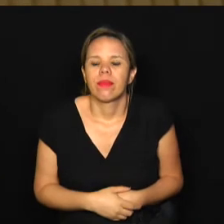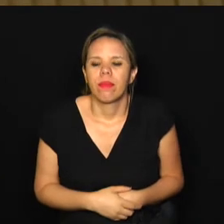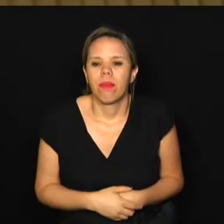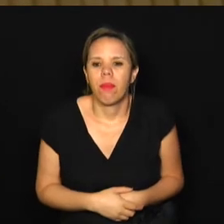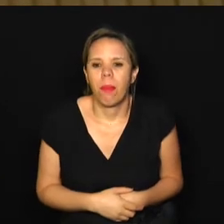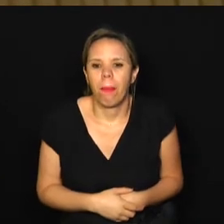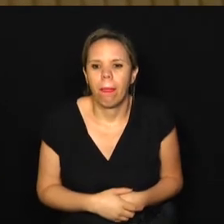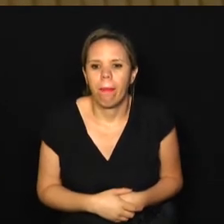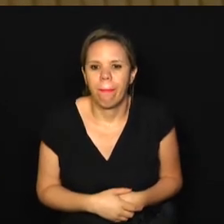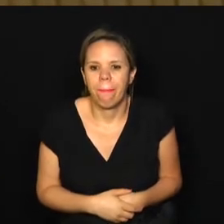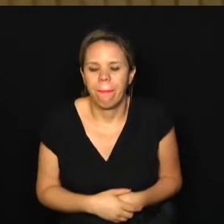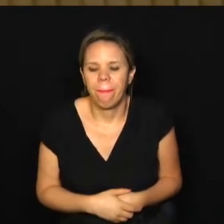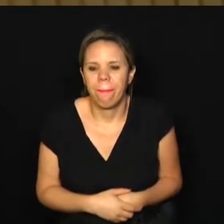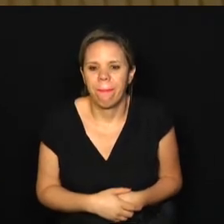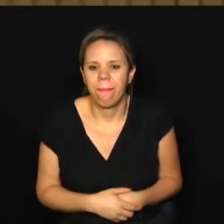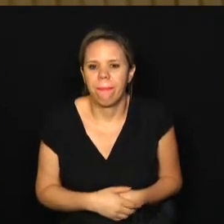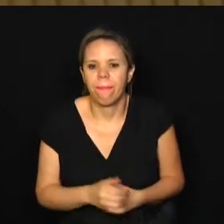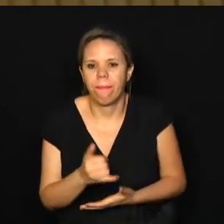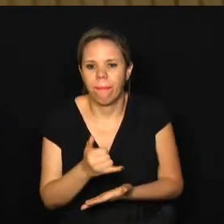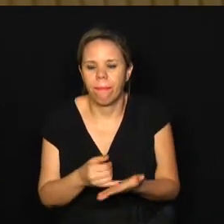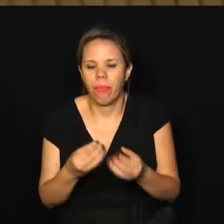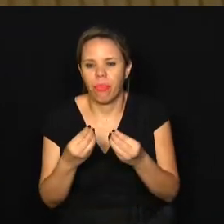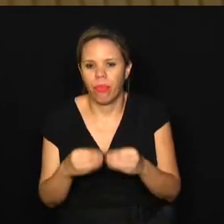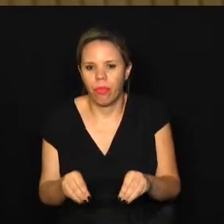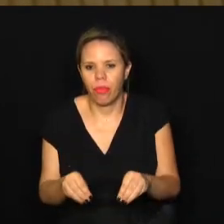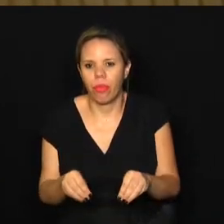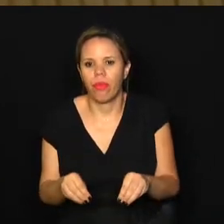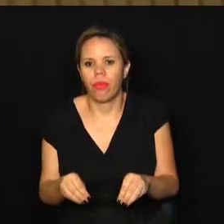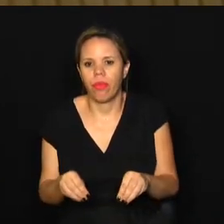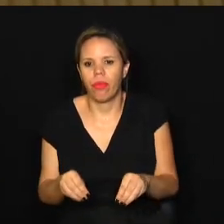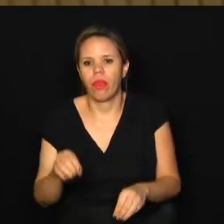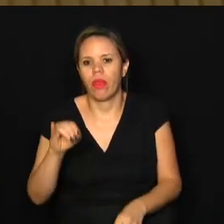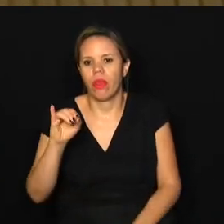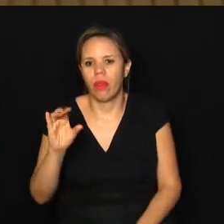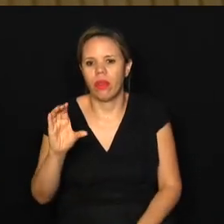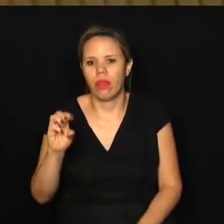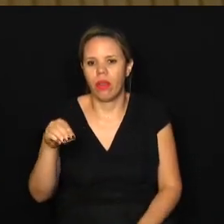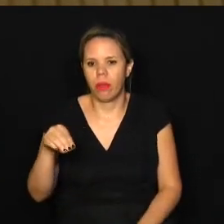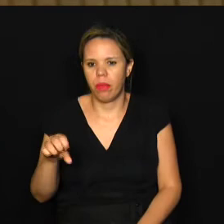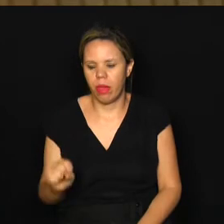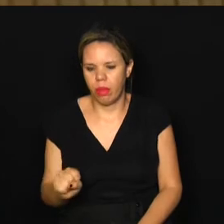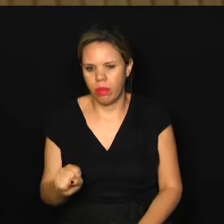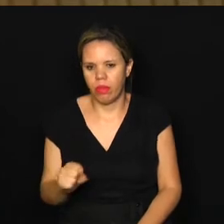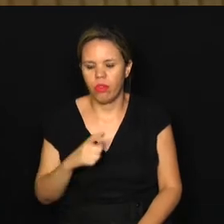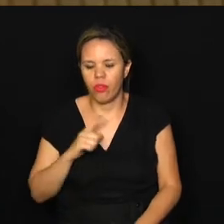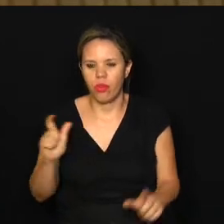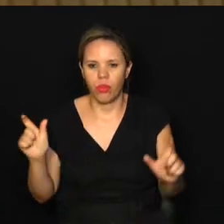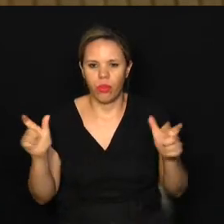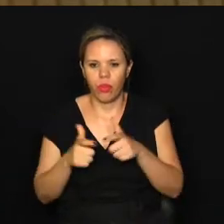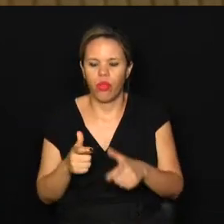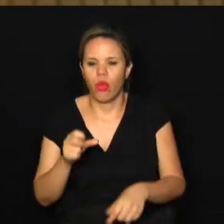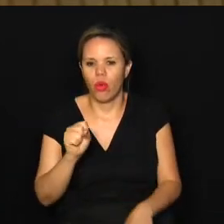O tributo mais prejudicado foi o ICMS. Nós estamos com uma queda aí de